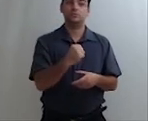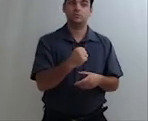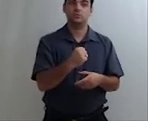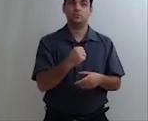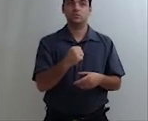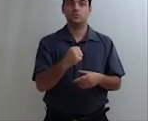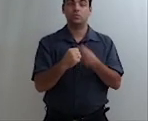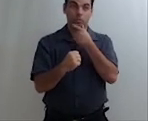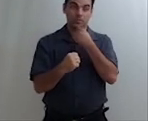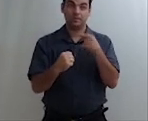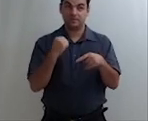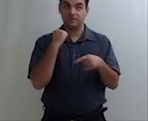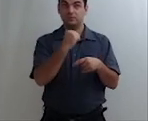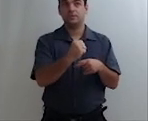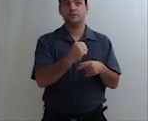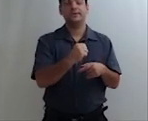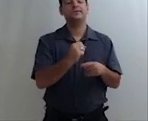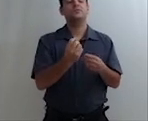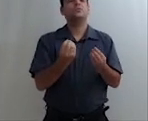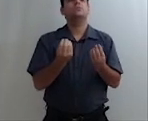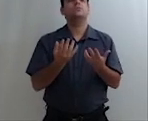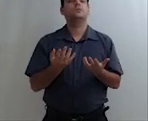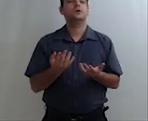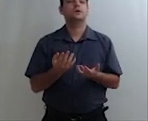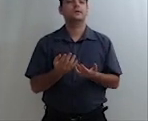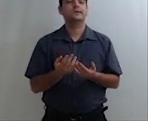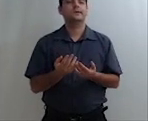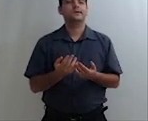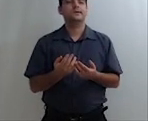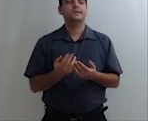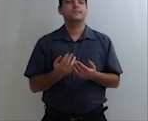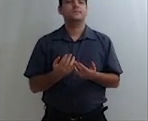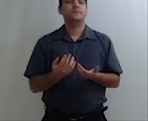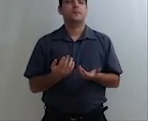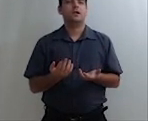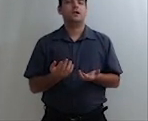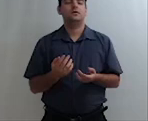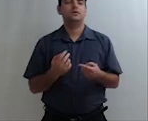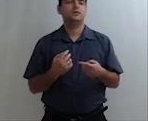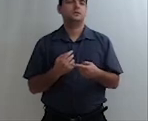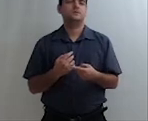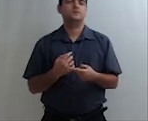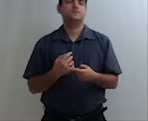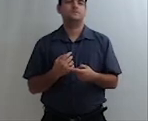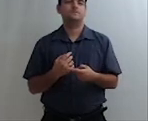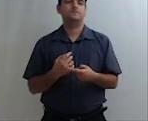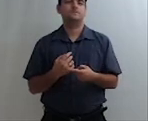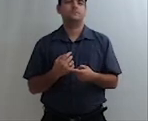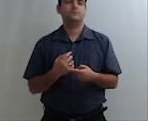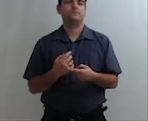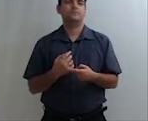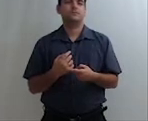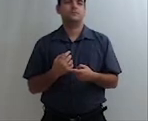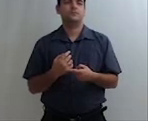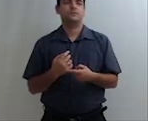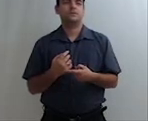qualificado em que o paciente ou agora o recorrente